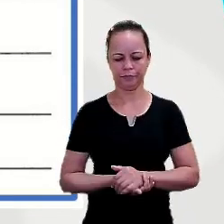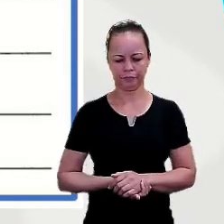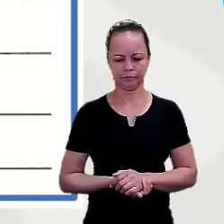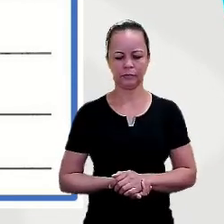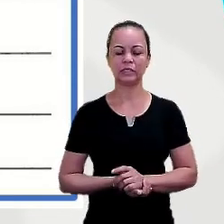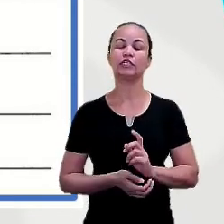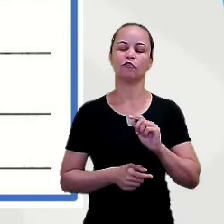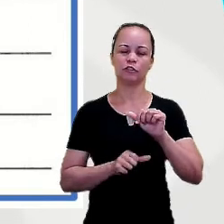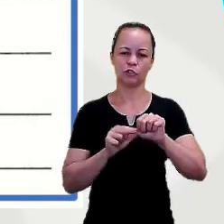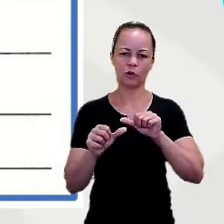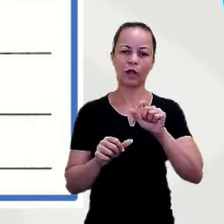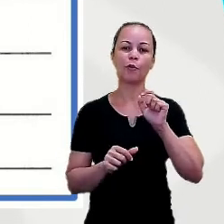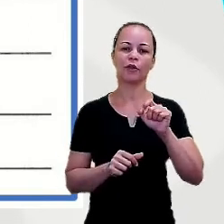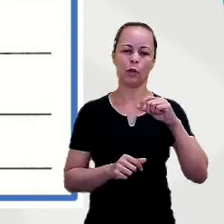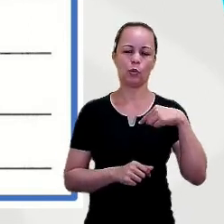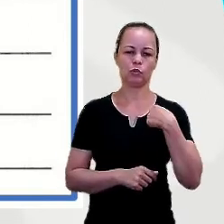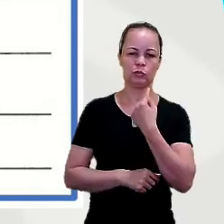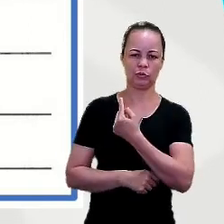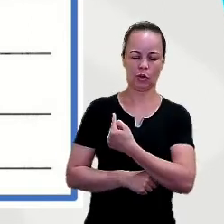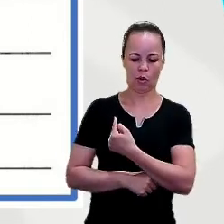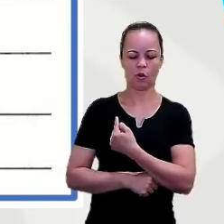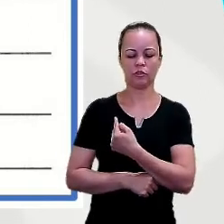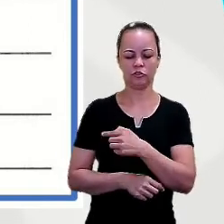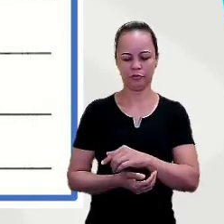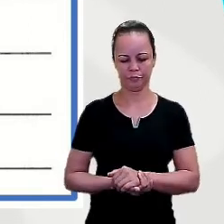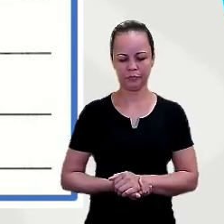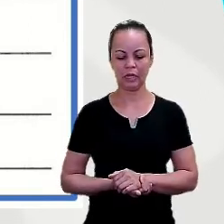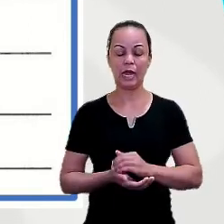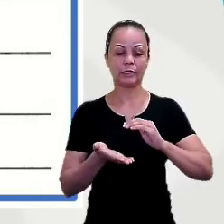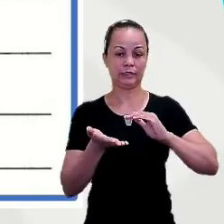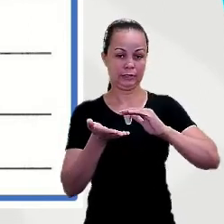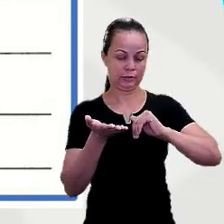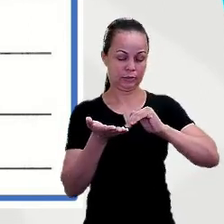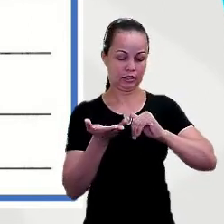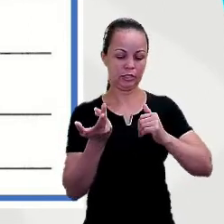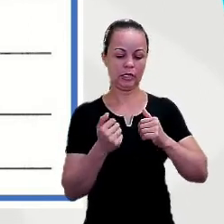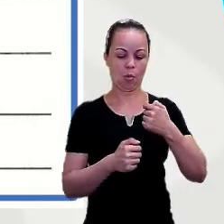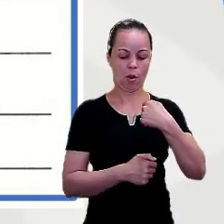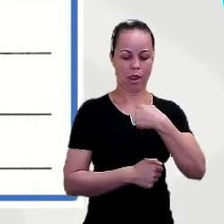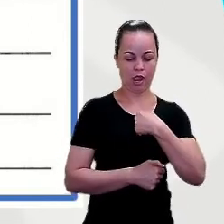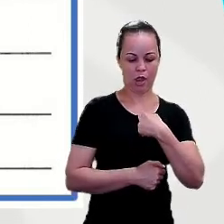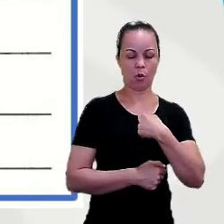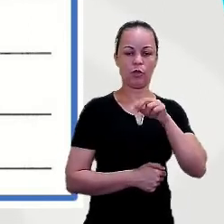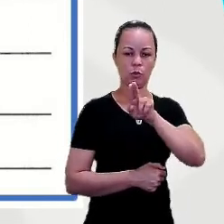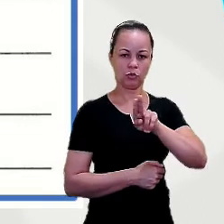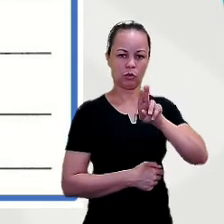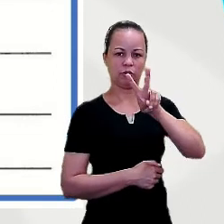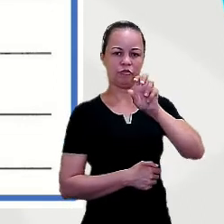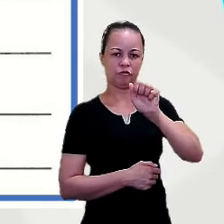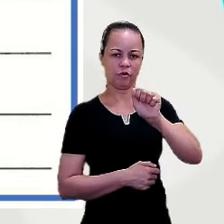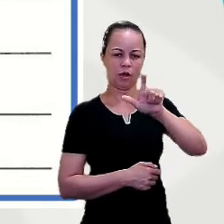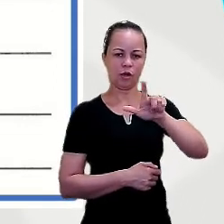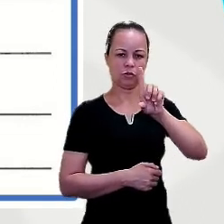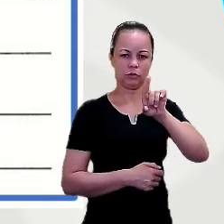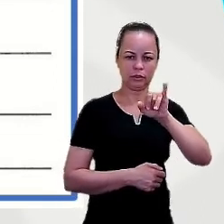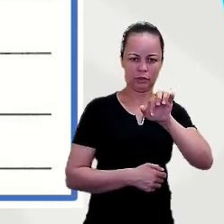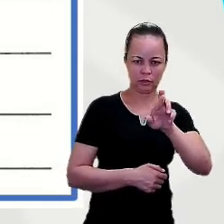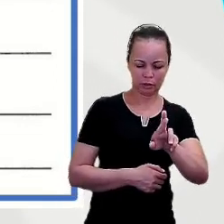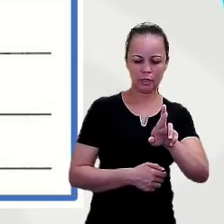nós, tá vendo? A gente retira o eu e Valdir e coloca nós. Nós